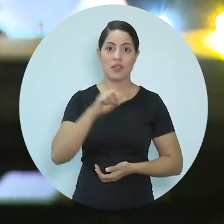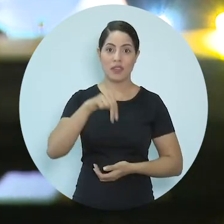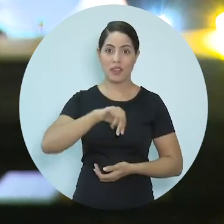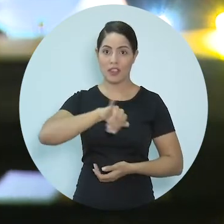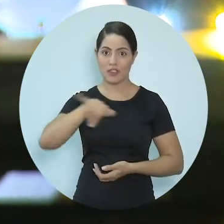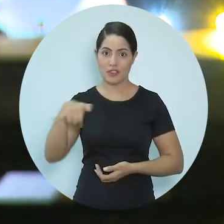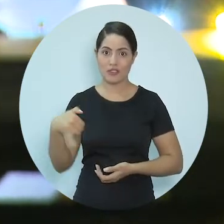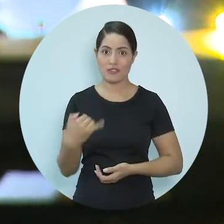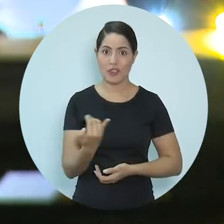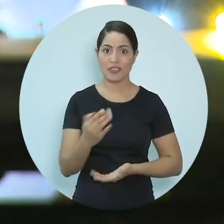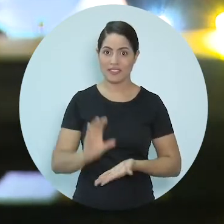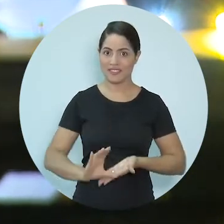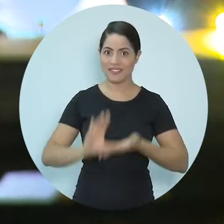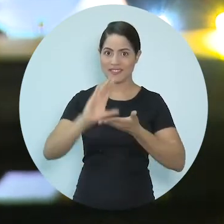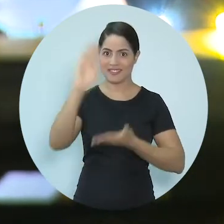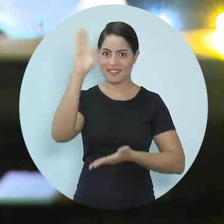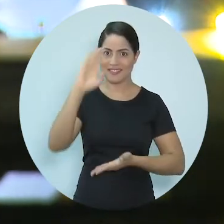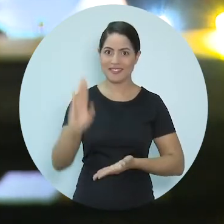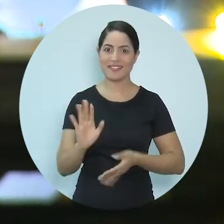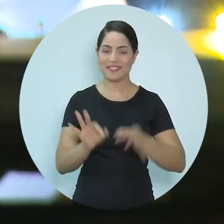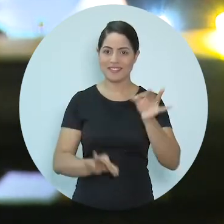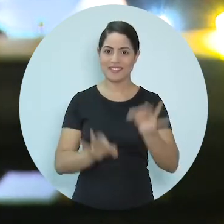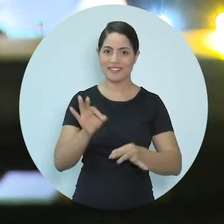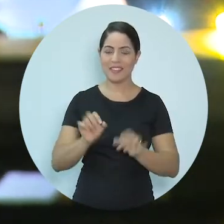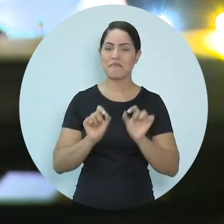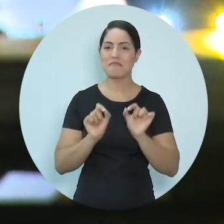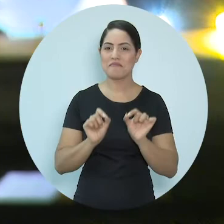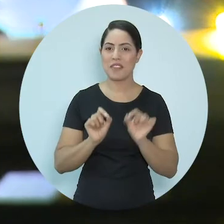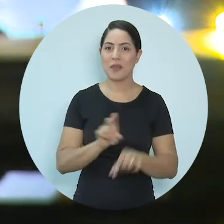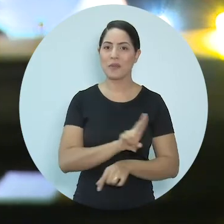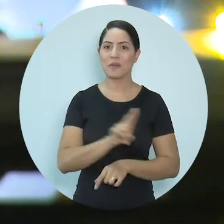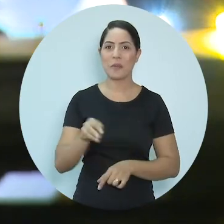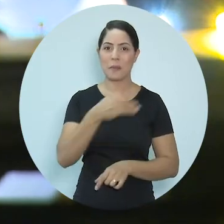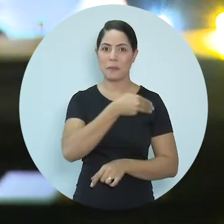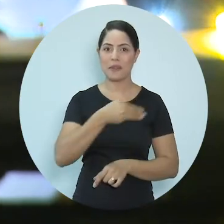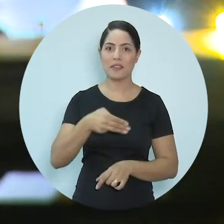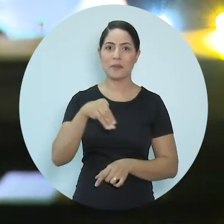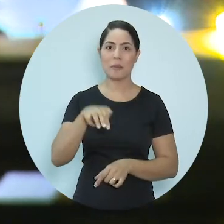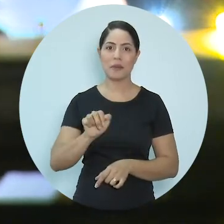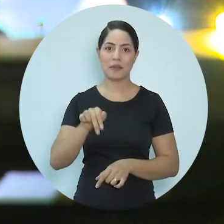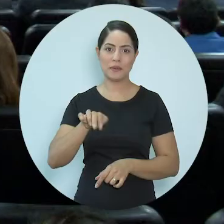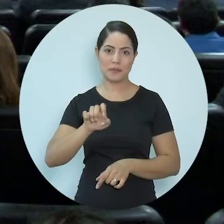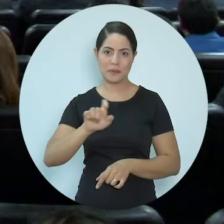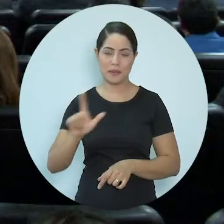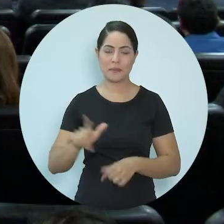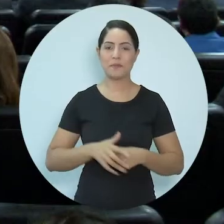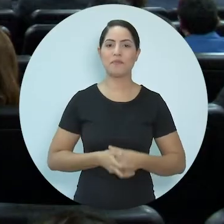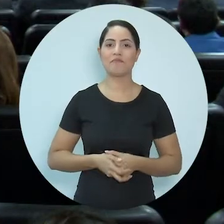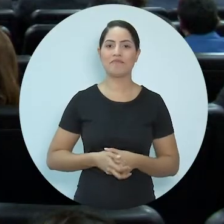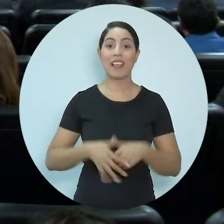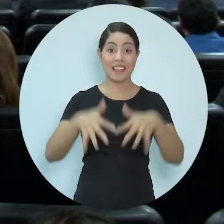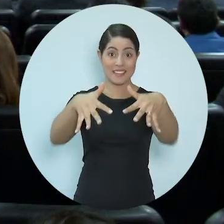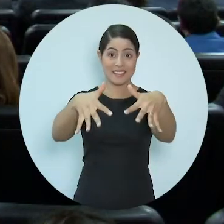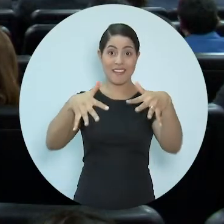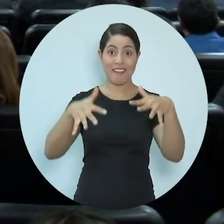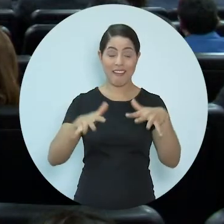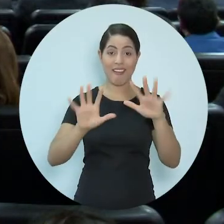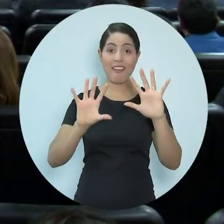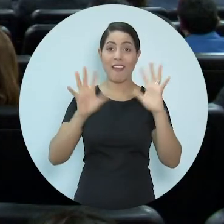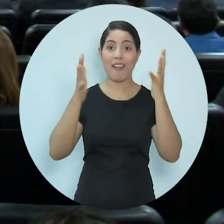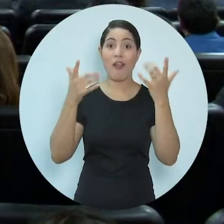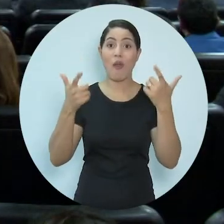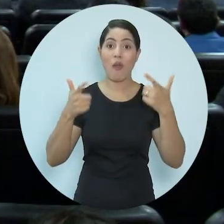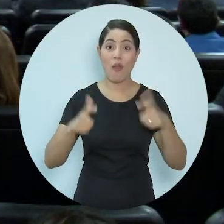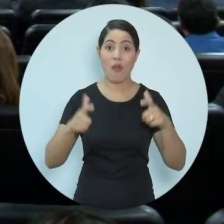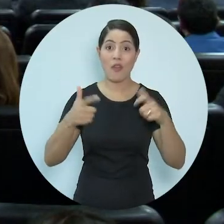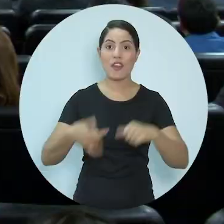Desta vez, quem ocupa um novo cargo de conselheiro é o ministro Emanuel Pereira. A solenidade foi realizada na